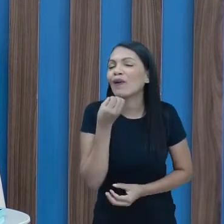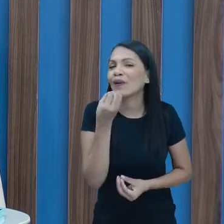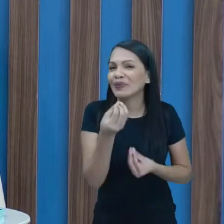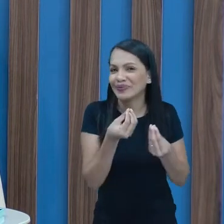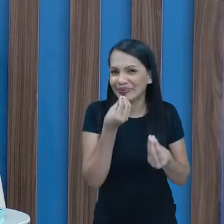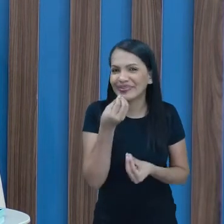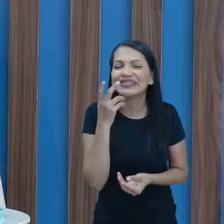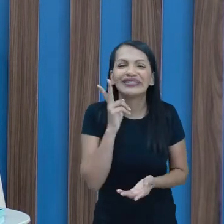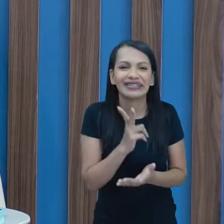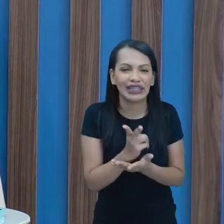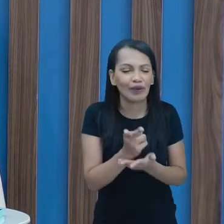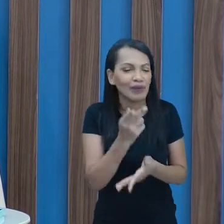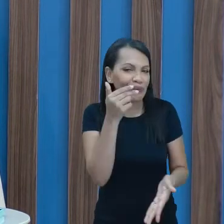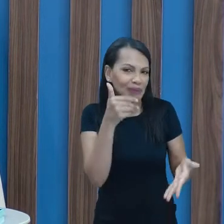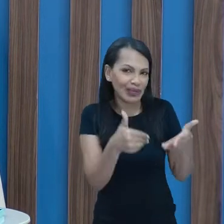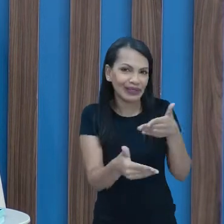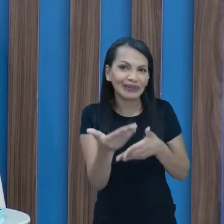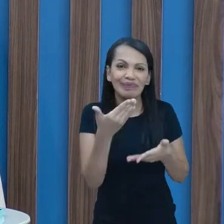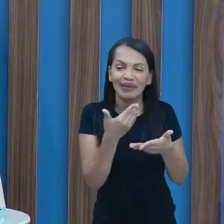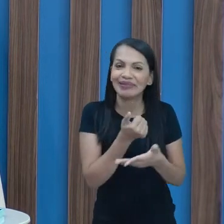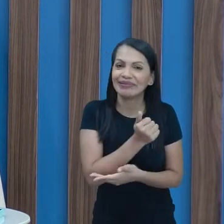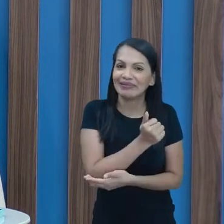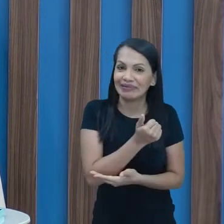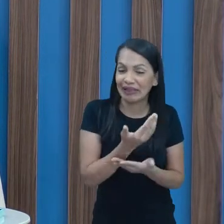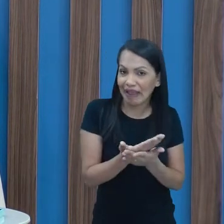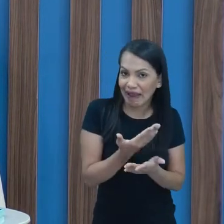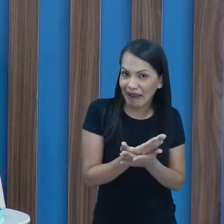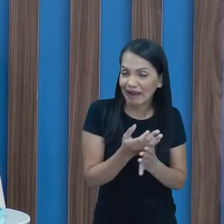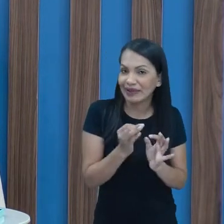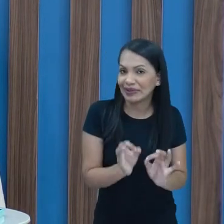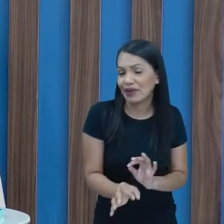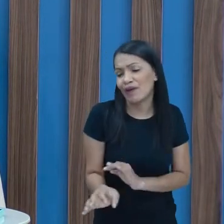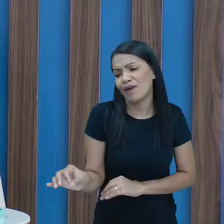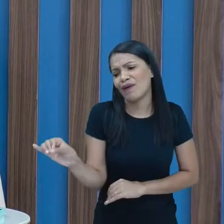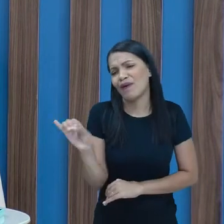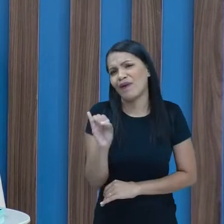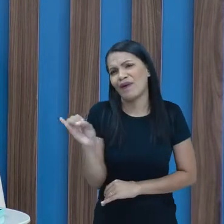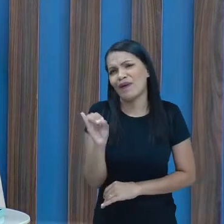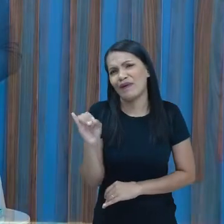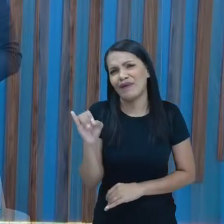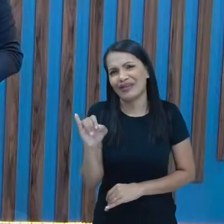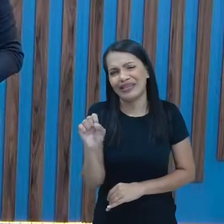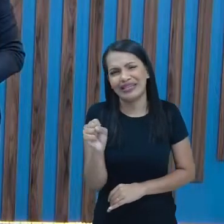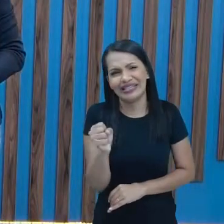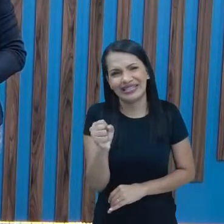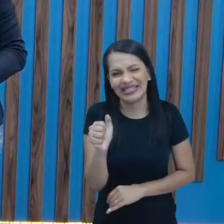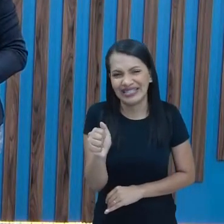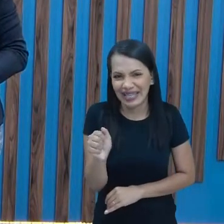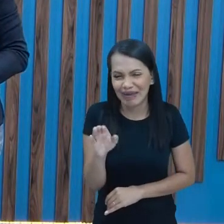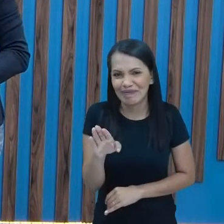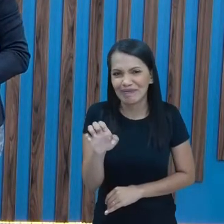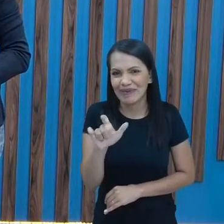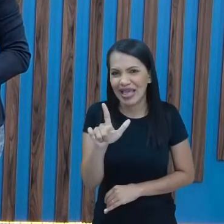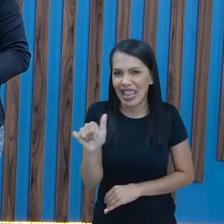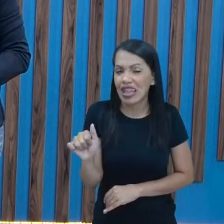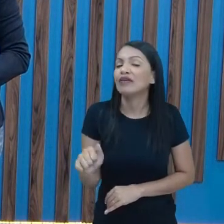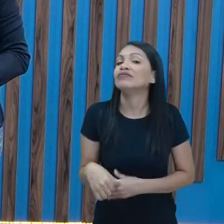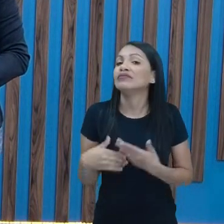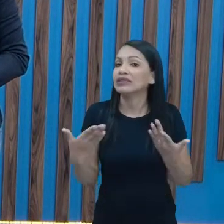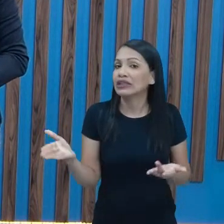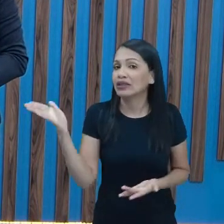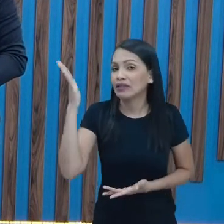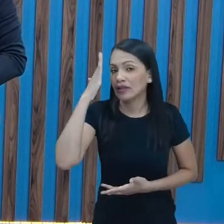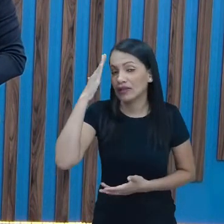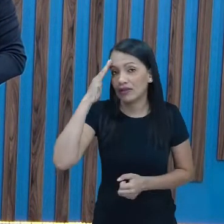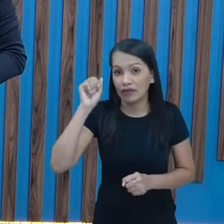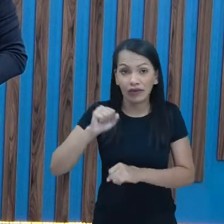Isabela participando bastante das nossas aulas. Oh, Belinha, que legal tê-la por aqui. E aí, Belinha,